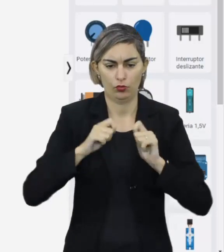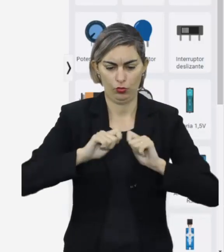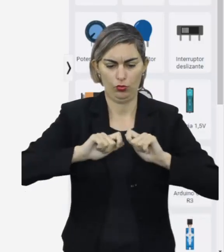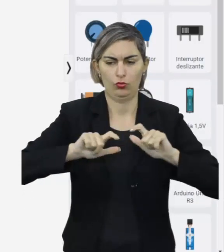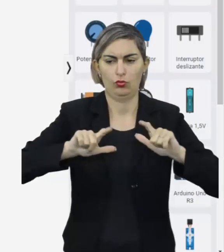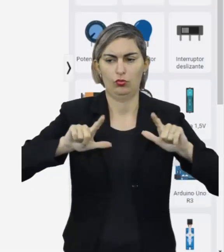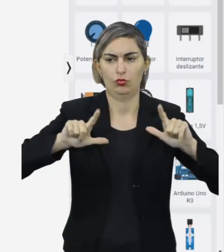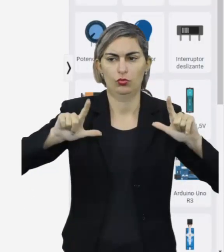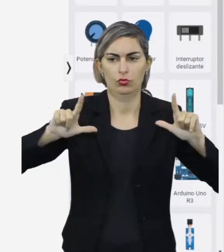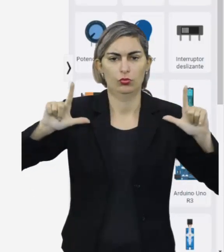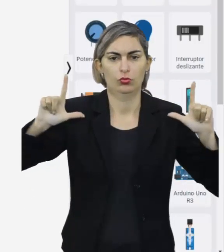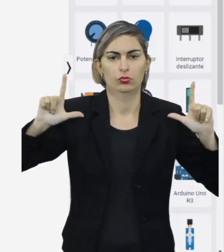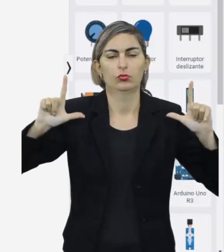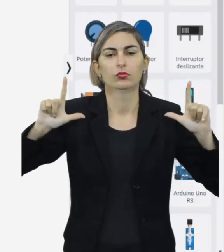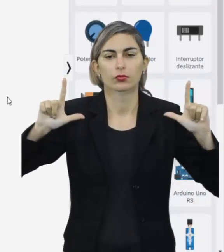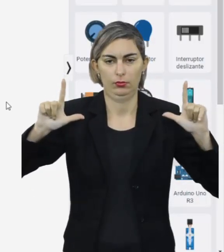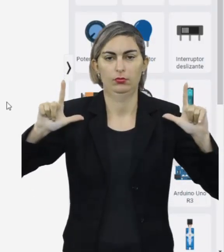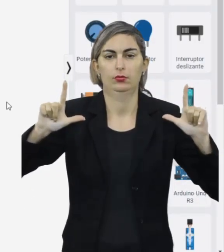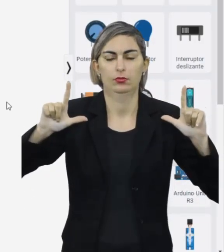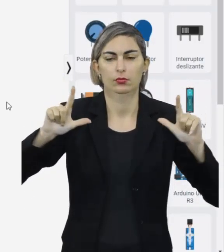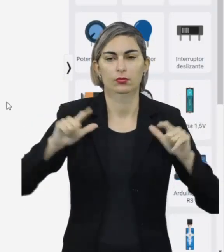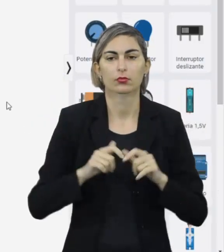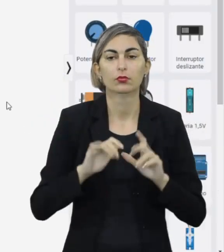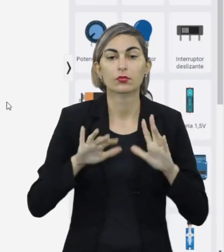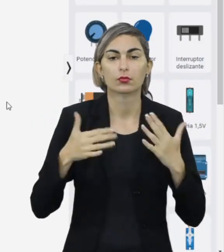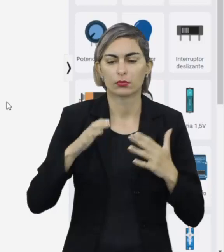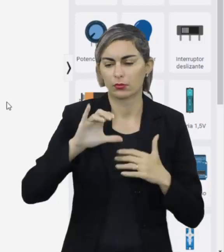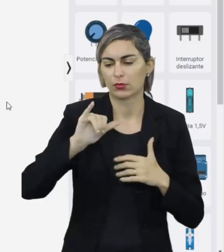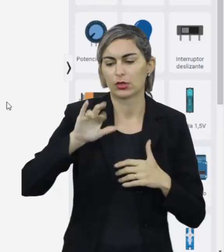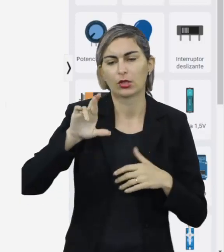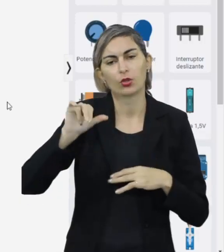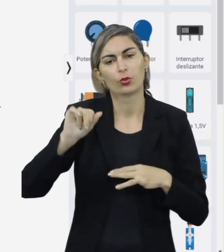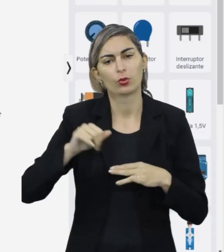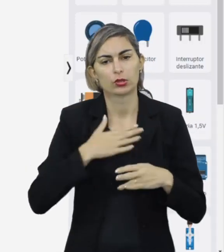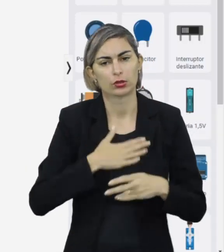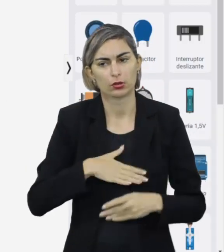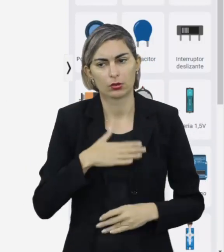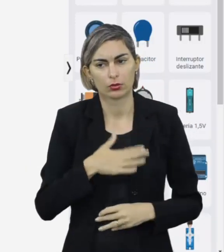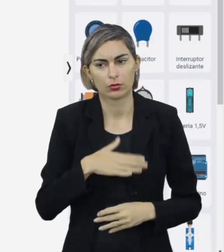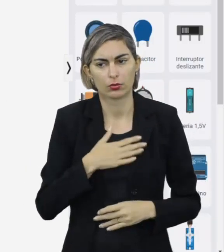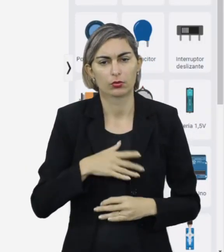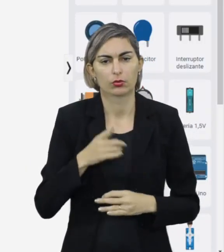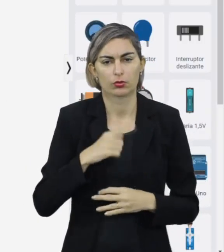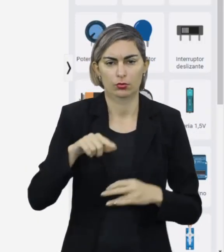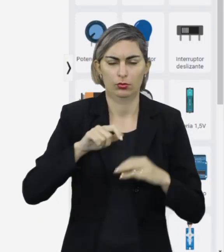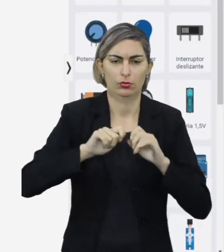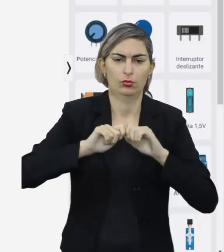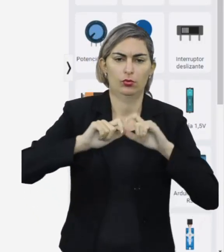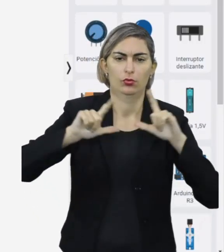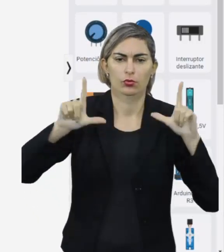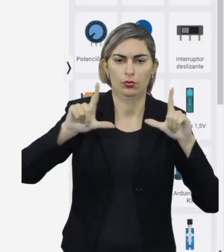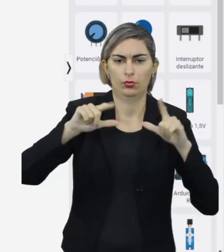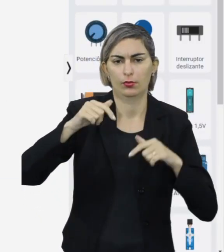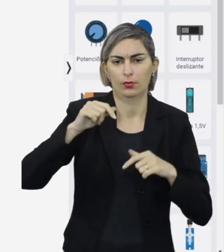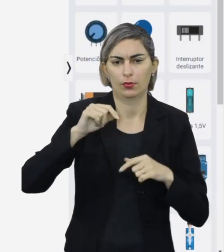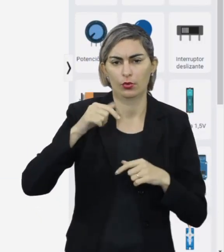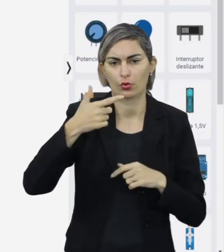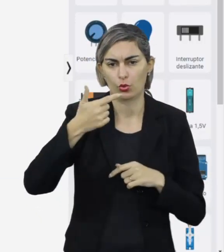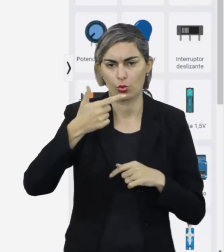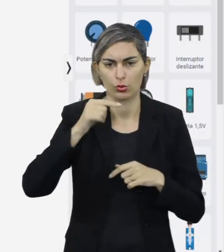aqui para a gente montar o nosso circuito. É um circuito bem tranquilo. Nós vamos ligar aqui, ó, o pino 12